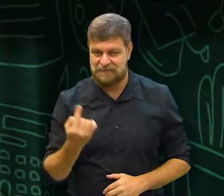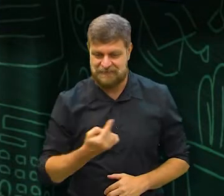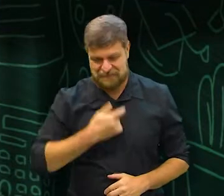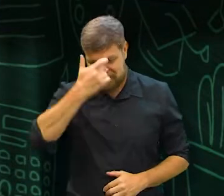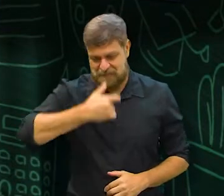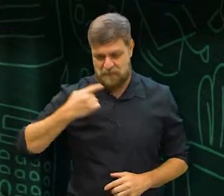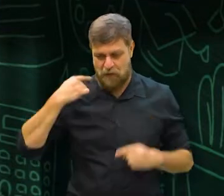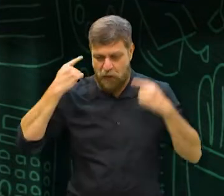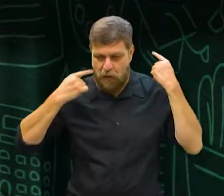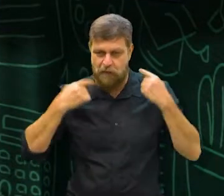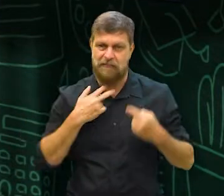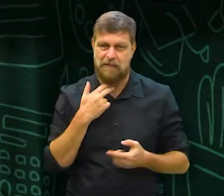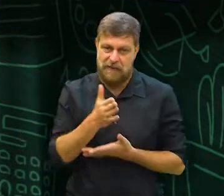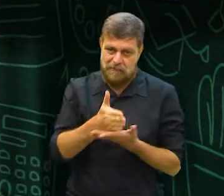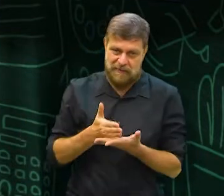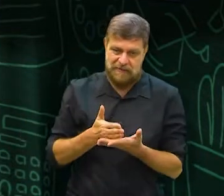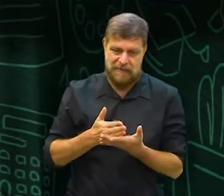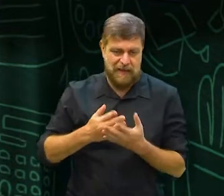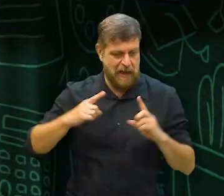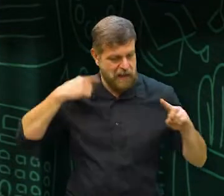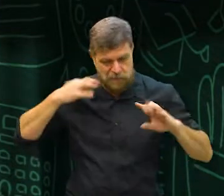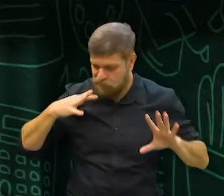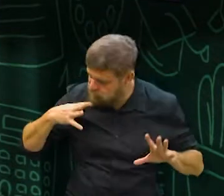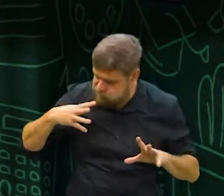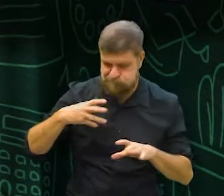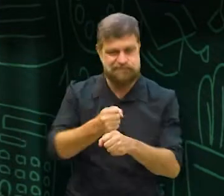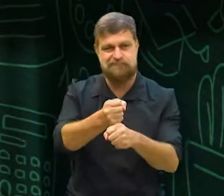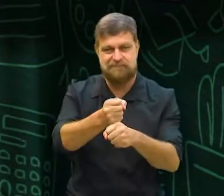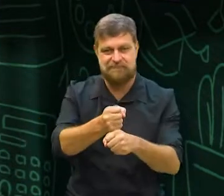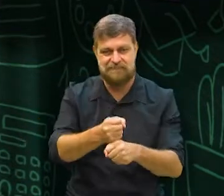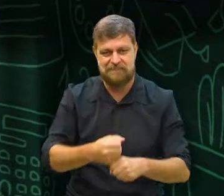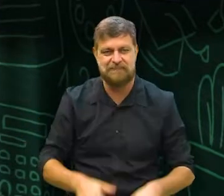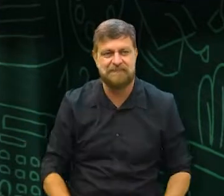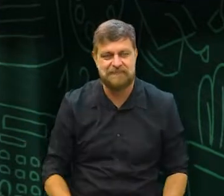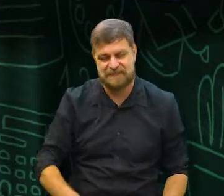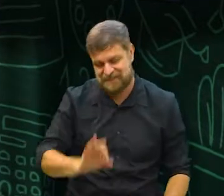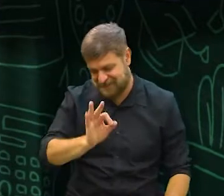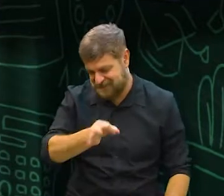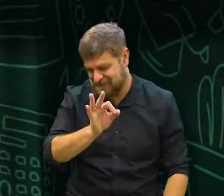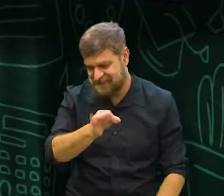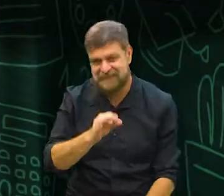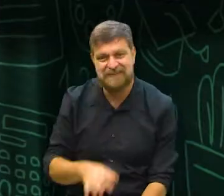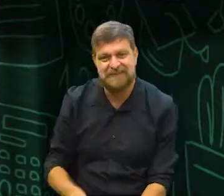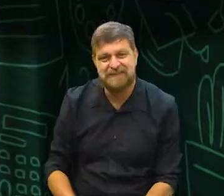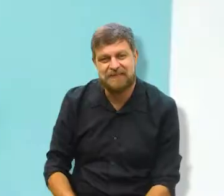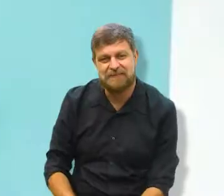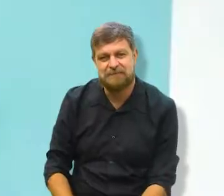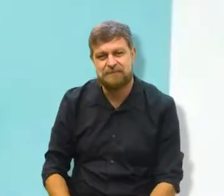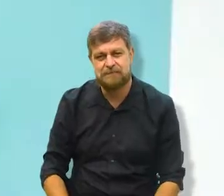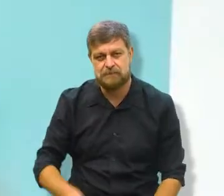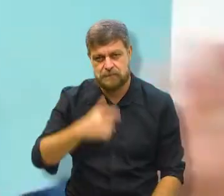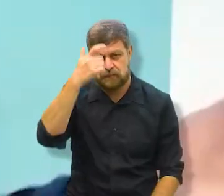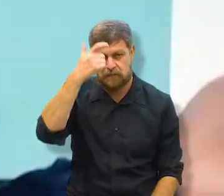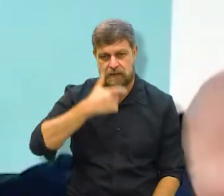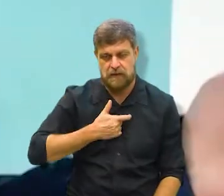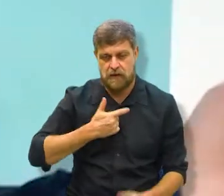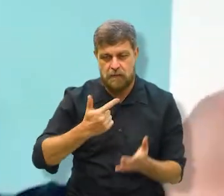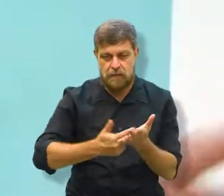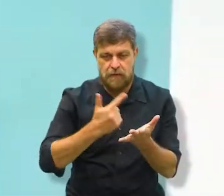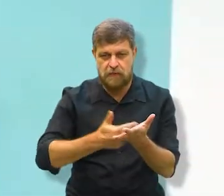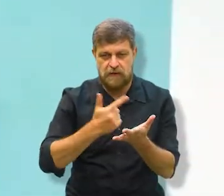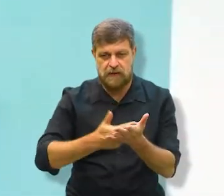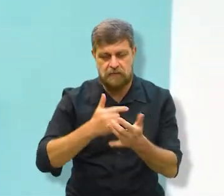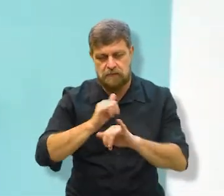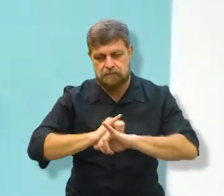ser doido, não dá para ser pela metade, né? Tem que ser. Tem que ser de uma vez, né? Exatamente. Então, eu lancei o meu livro